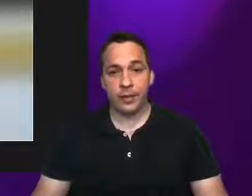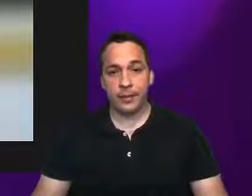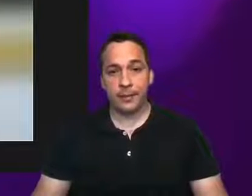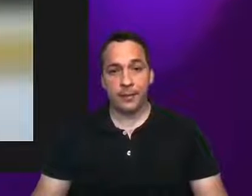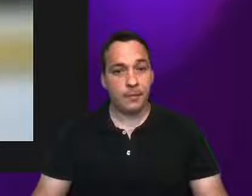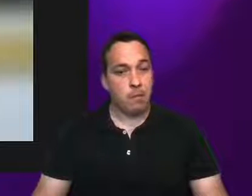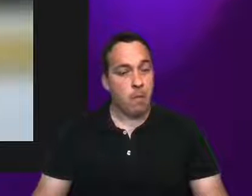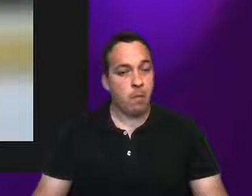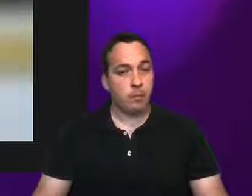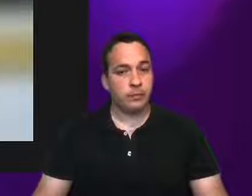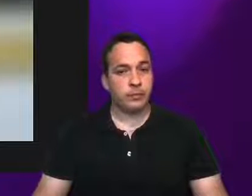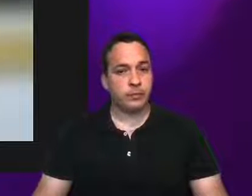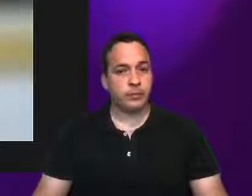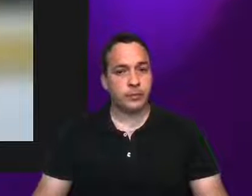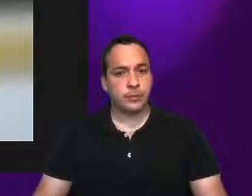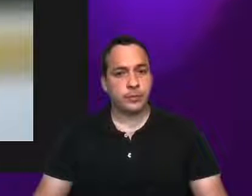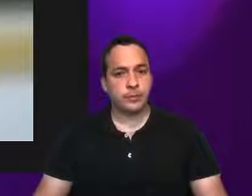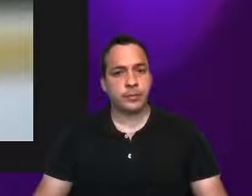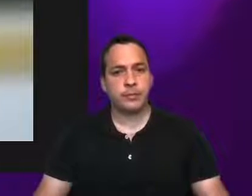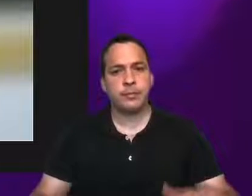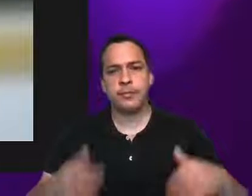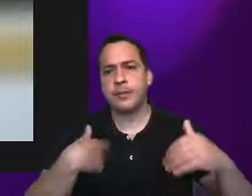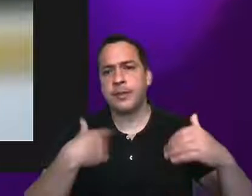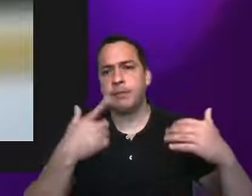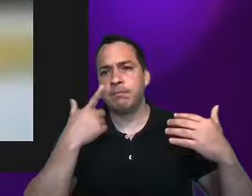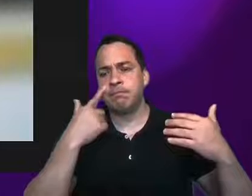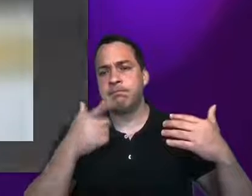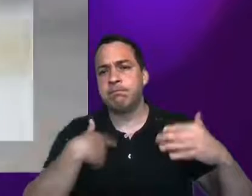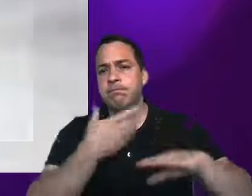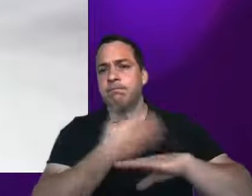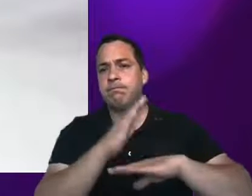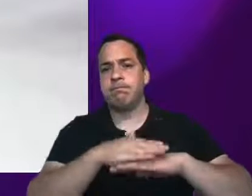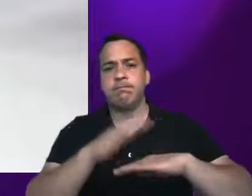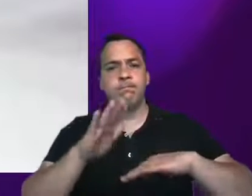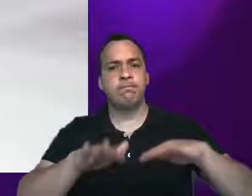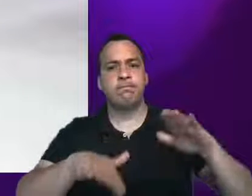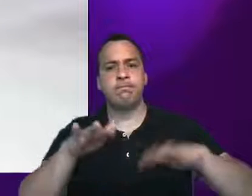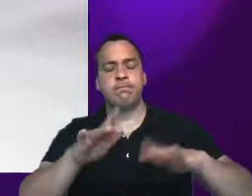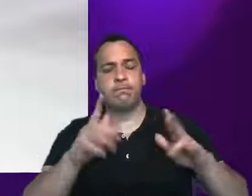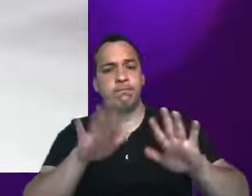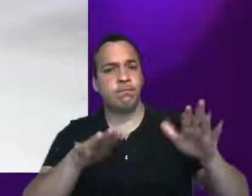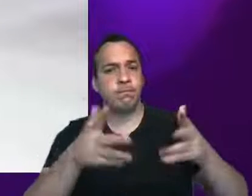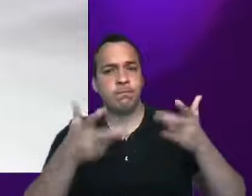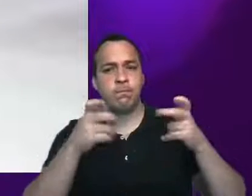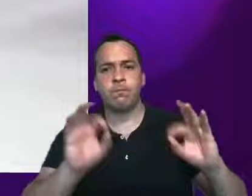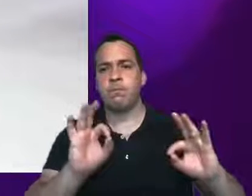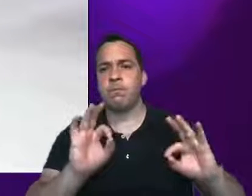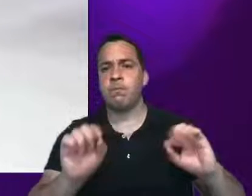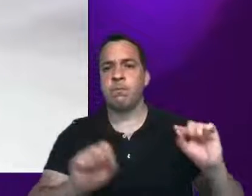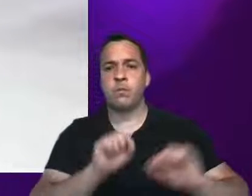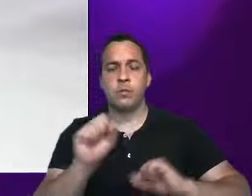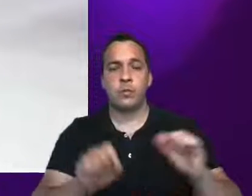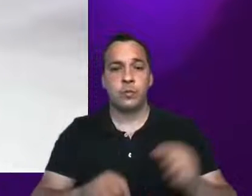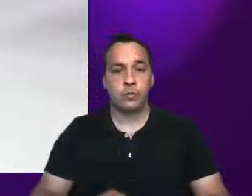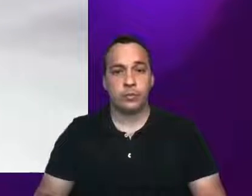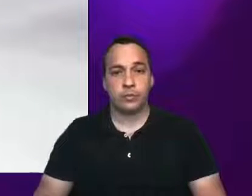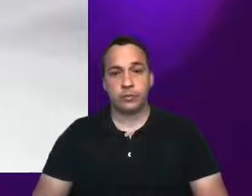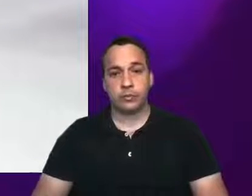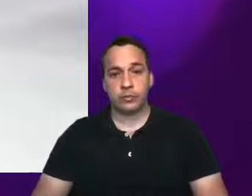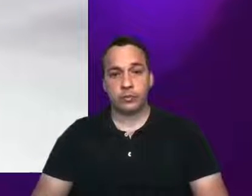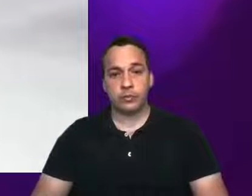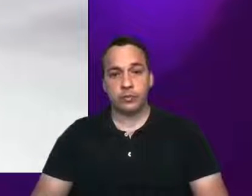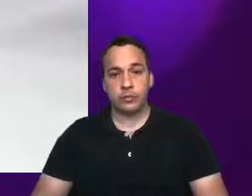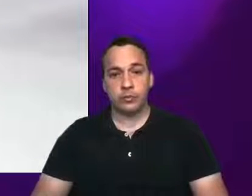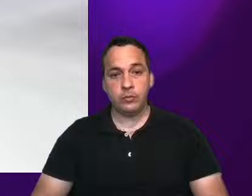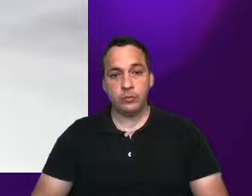tanto essa piora de função renal, mas talvez por não prestarmos atenção mesmo, assim, não sei